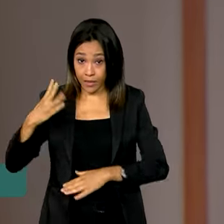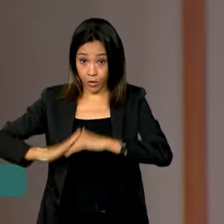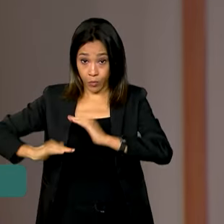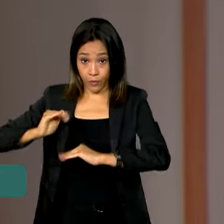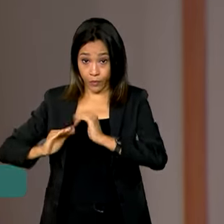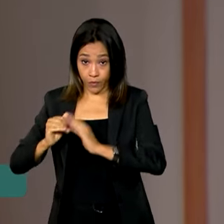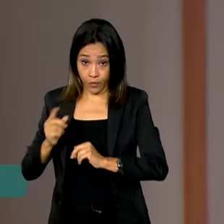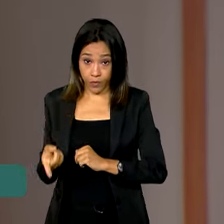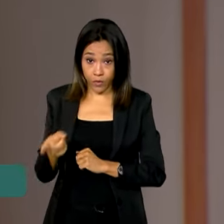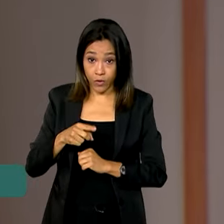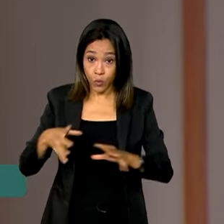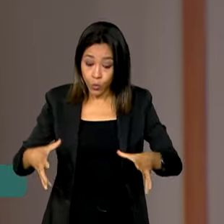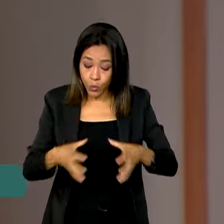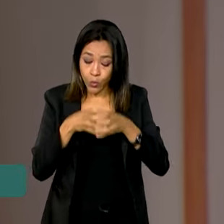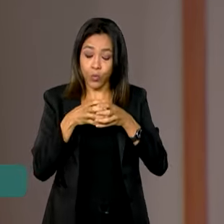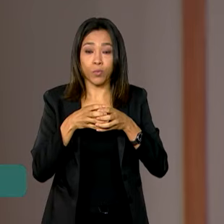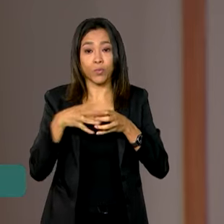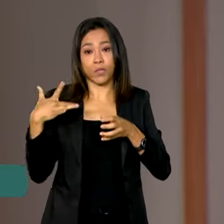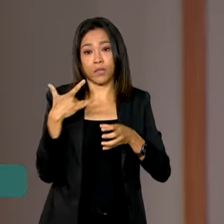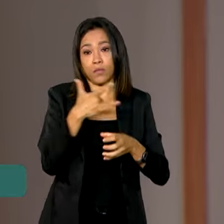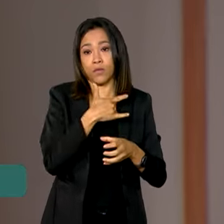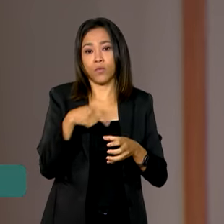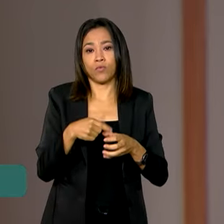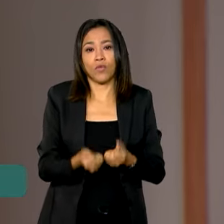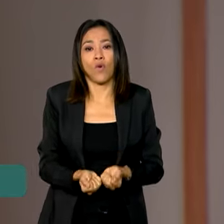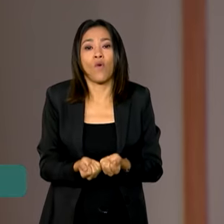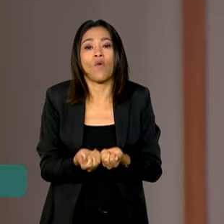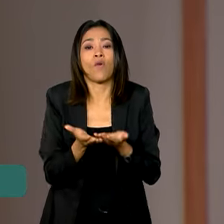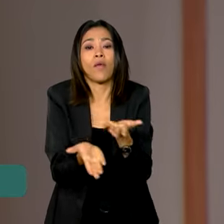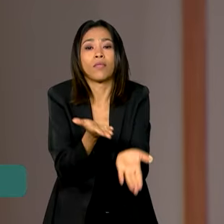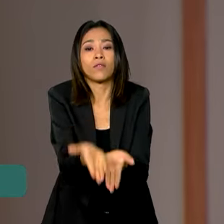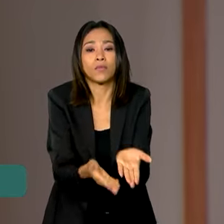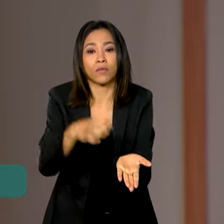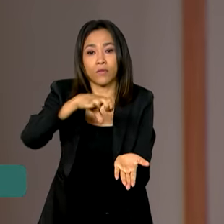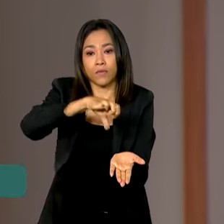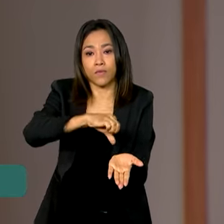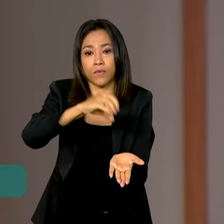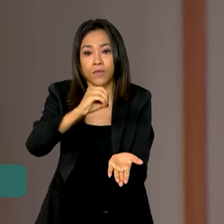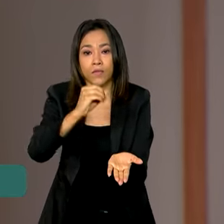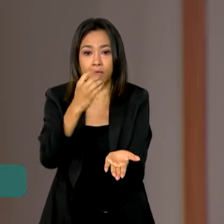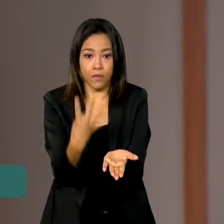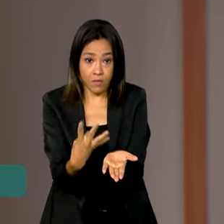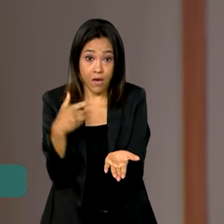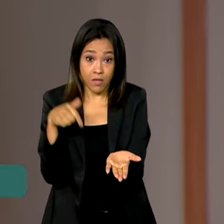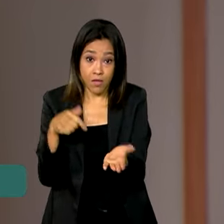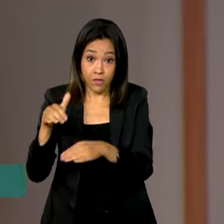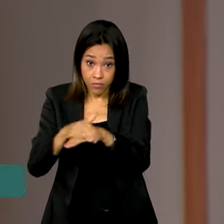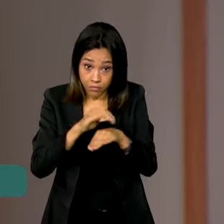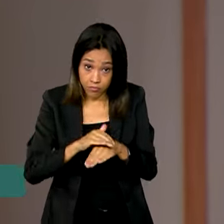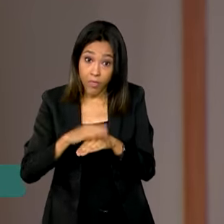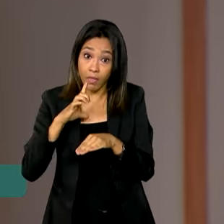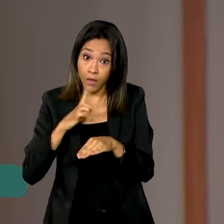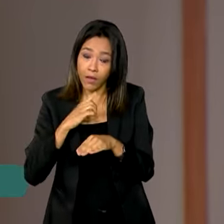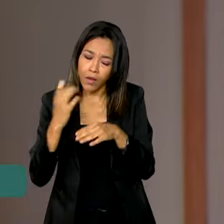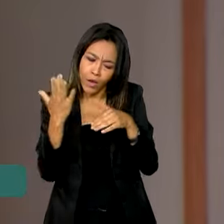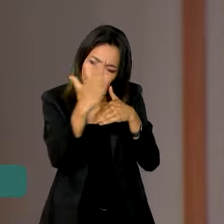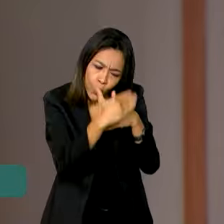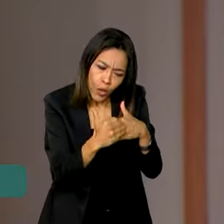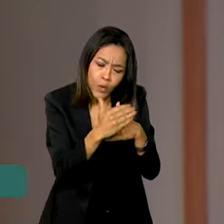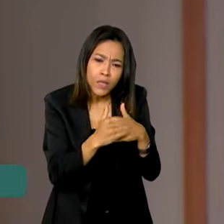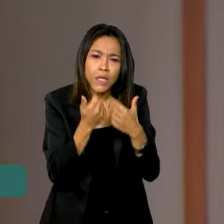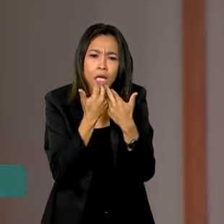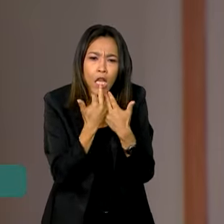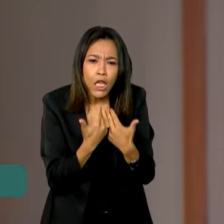profissionais, a equipe de saúde prestou 904 atendimentos. Esta iniciativa inclui acolhimento em